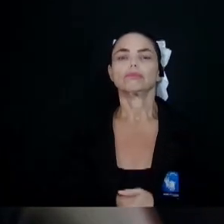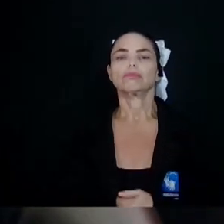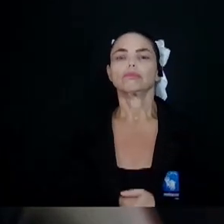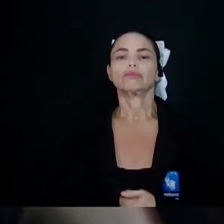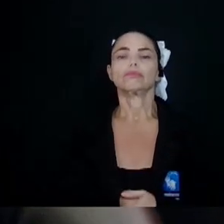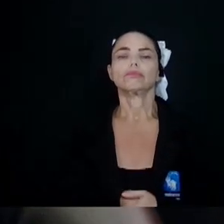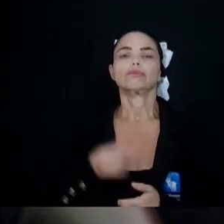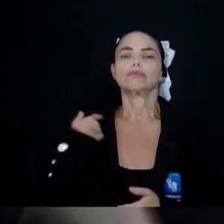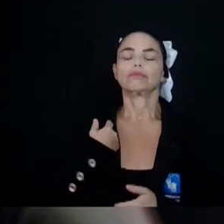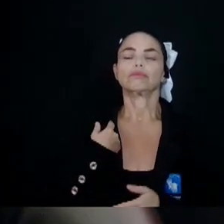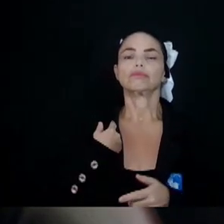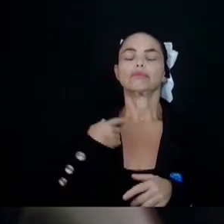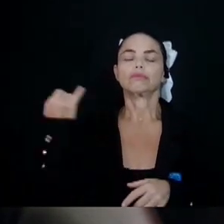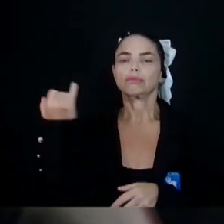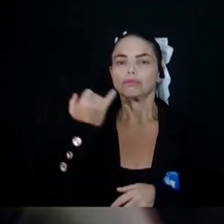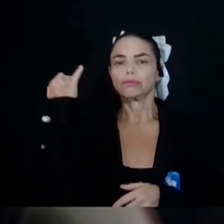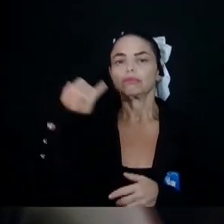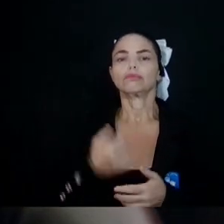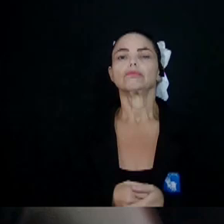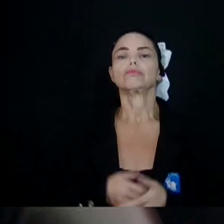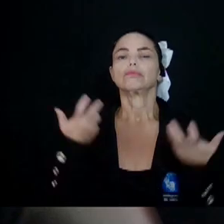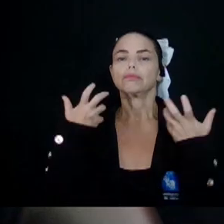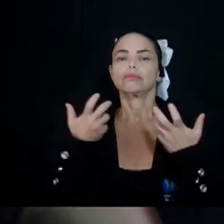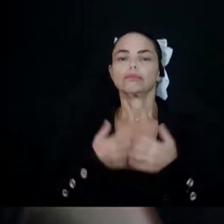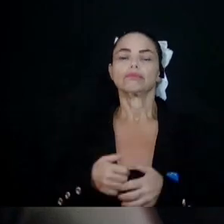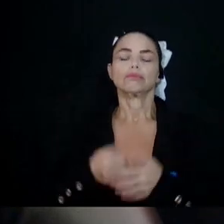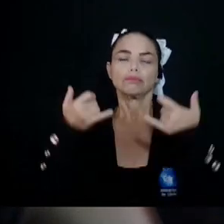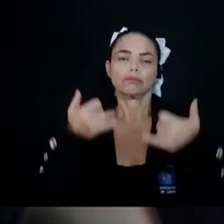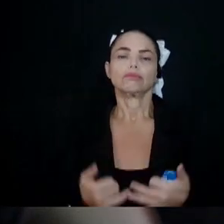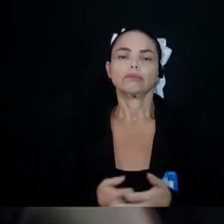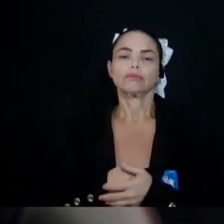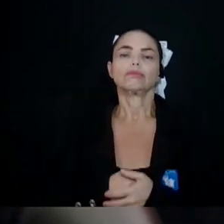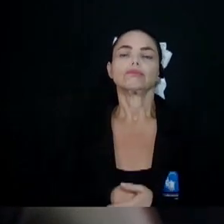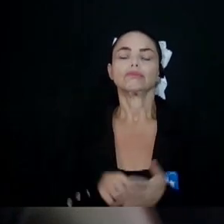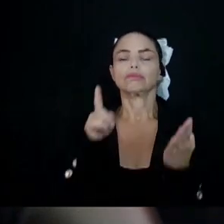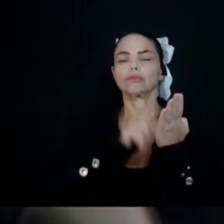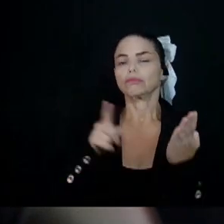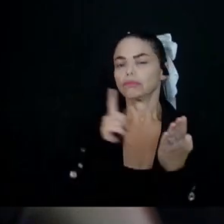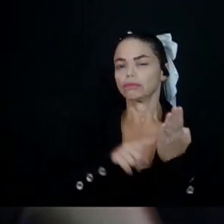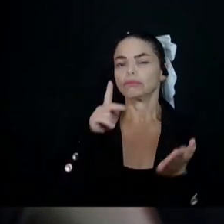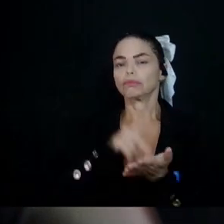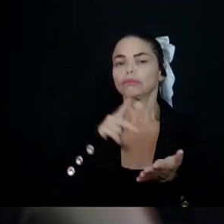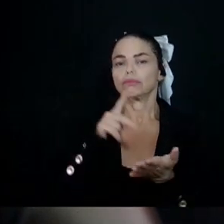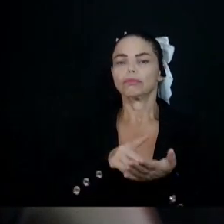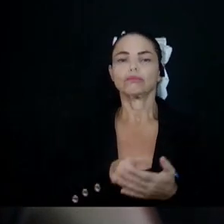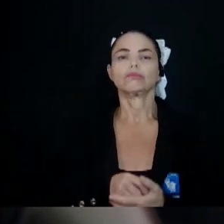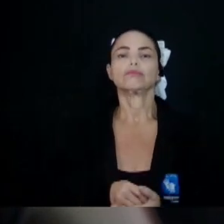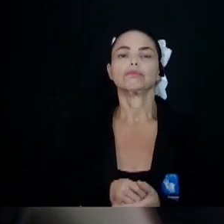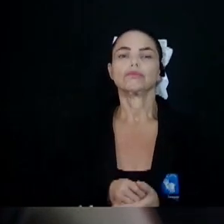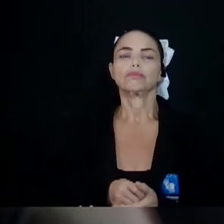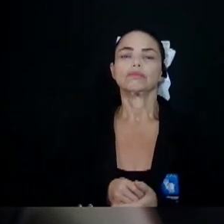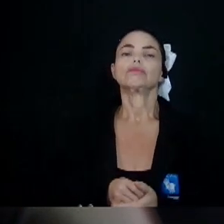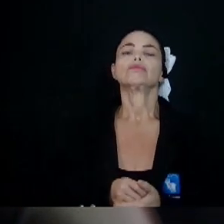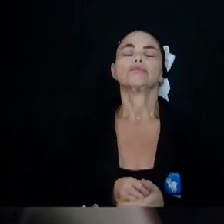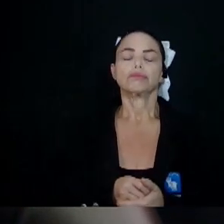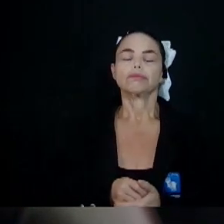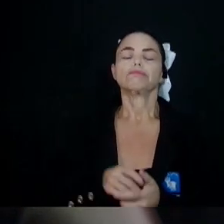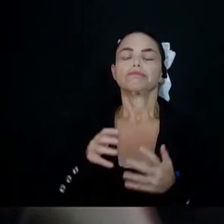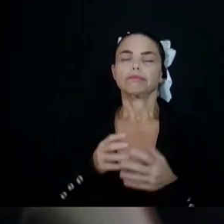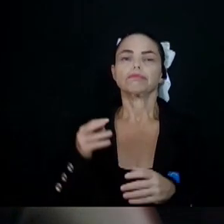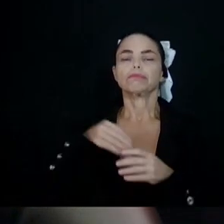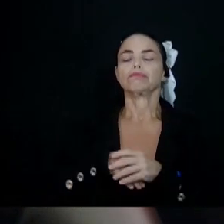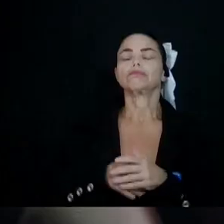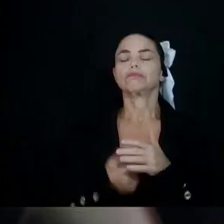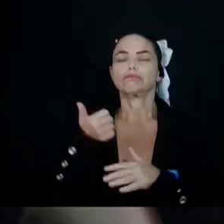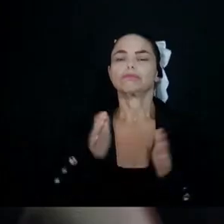uma parte muito importante que eu queria dizer, que a tela, na verdade, ela está sendo introduzida nos primeiros